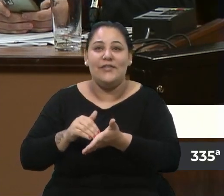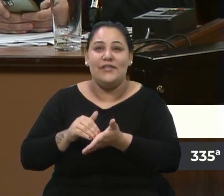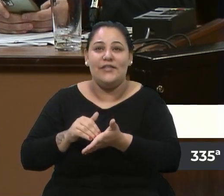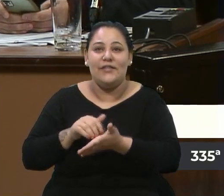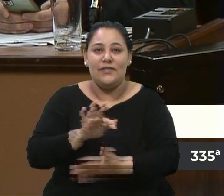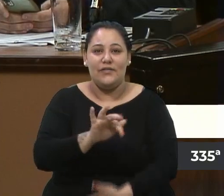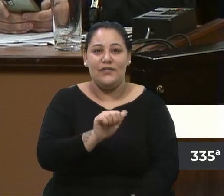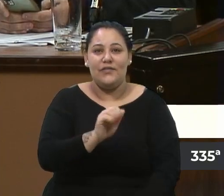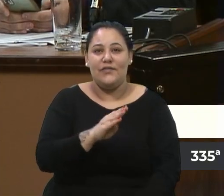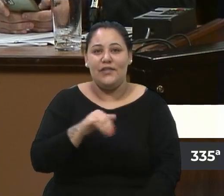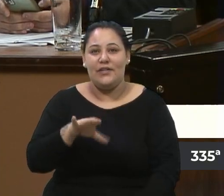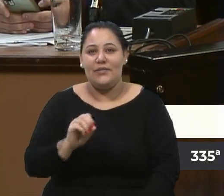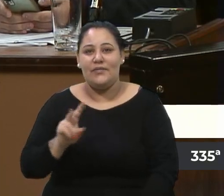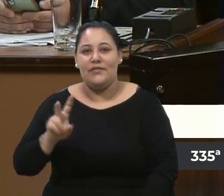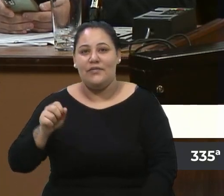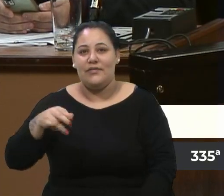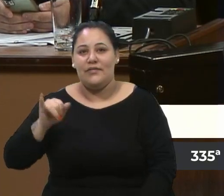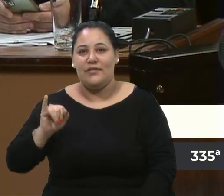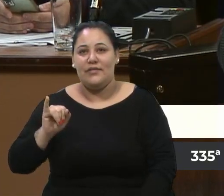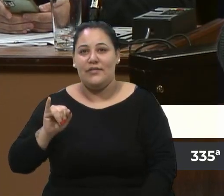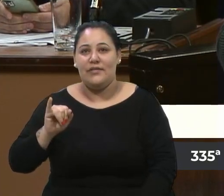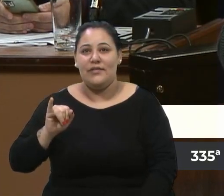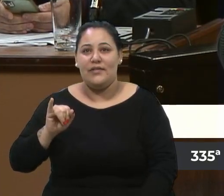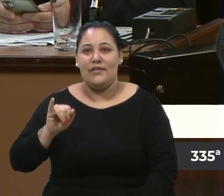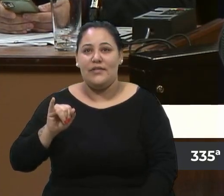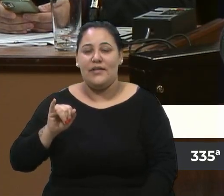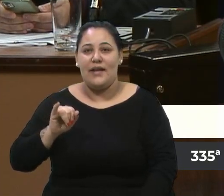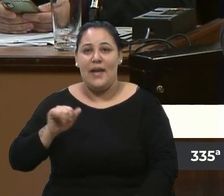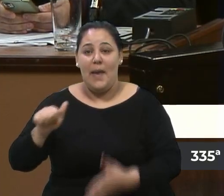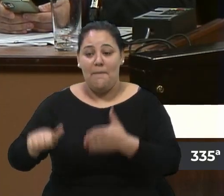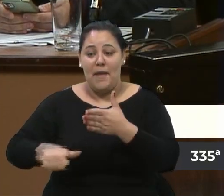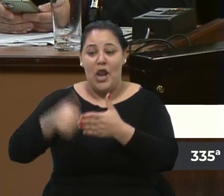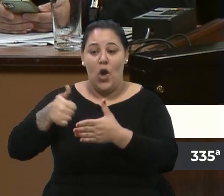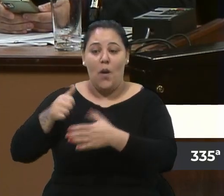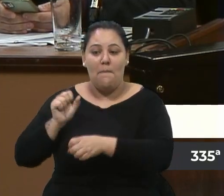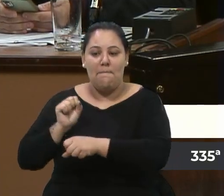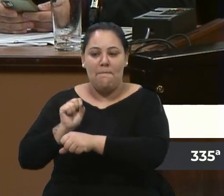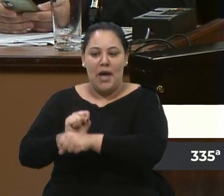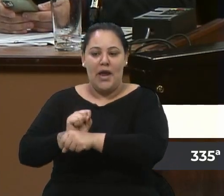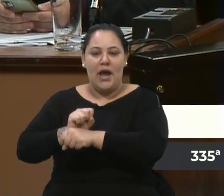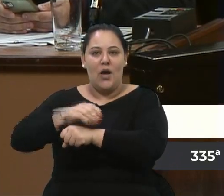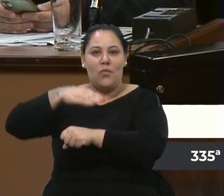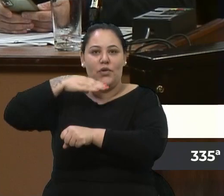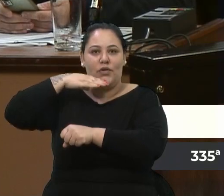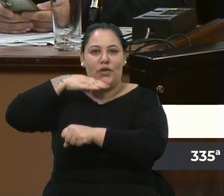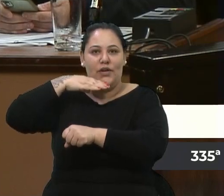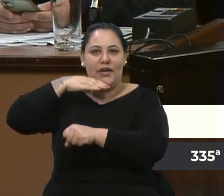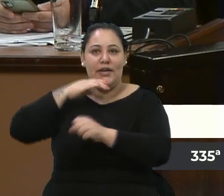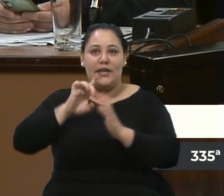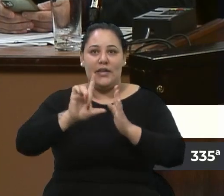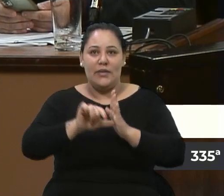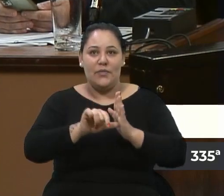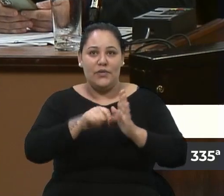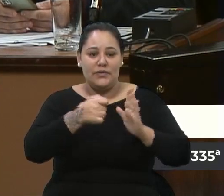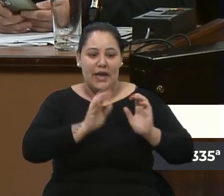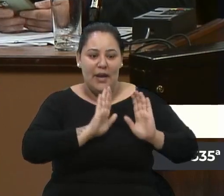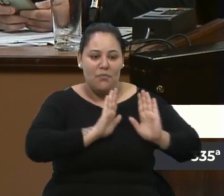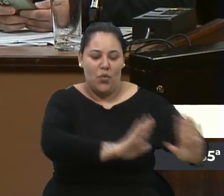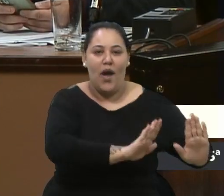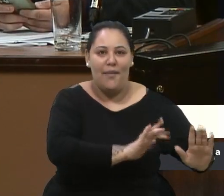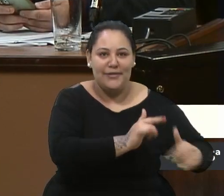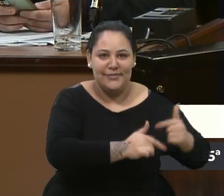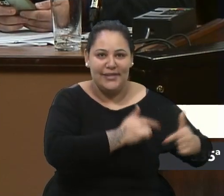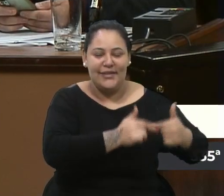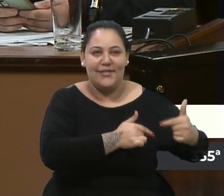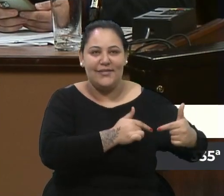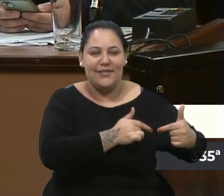Fábio Vanin. Ele dizia: melhor eu ter que frear o Bortola do que ter que estar empurrando para trabalhar. E essa